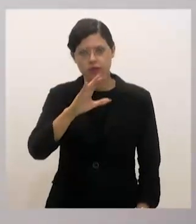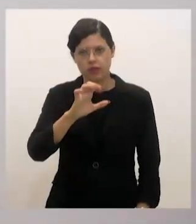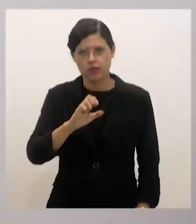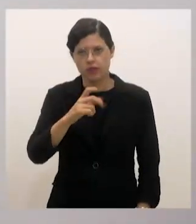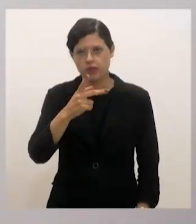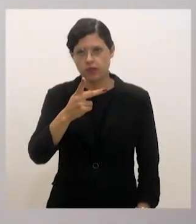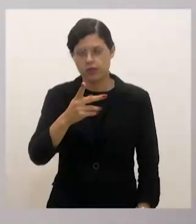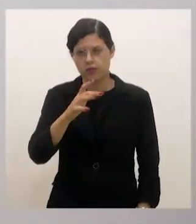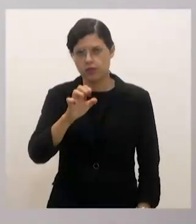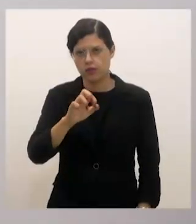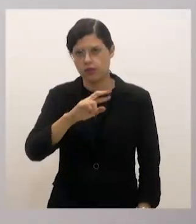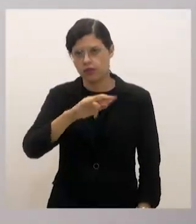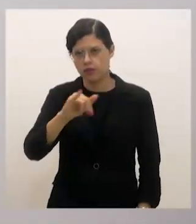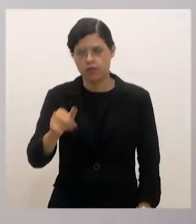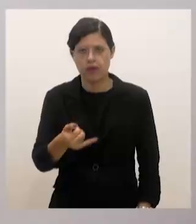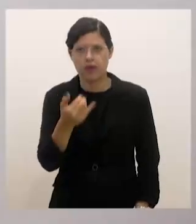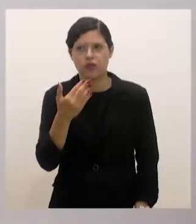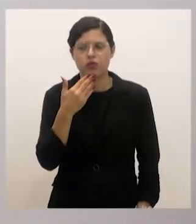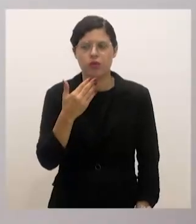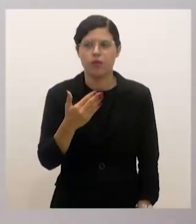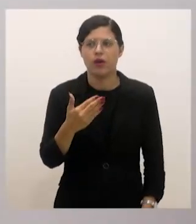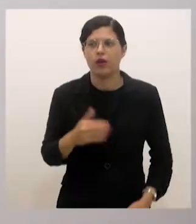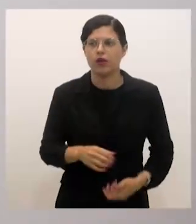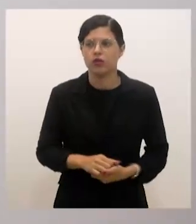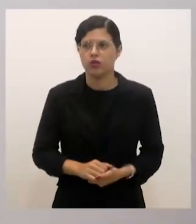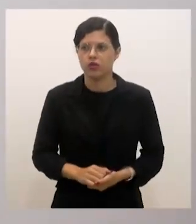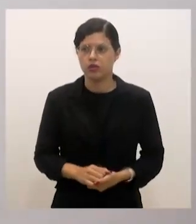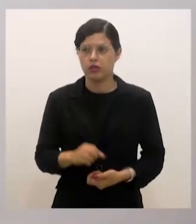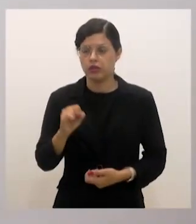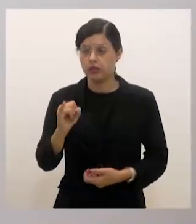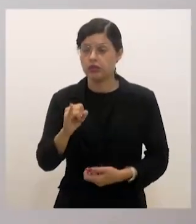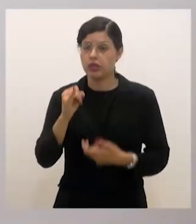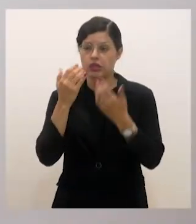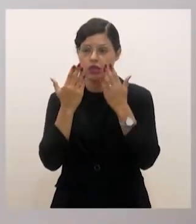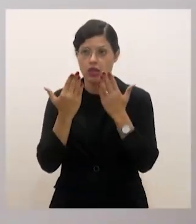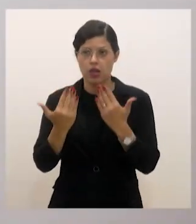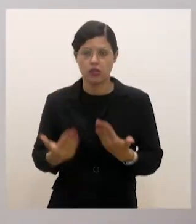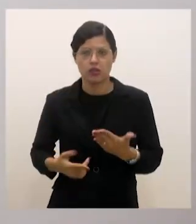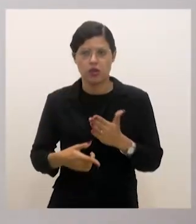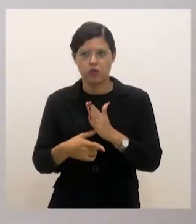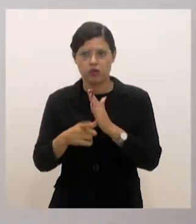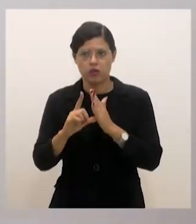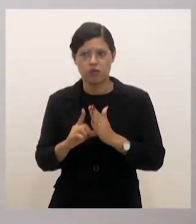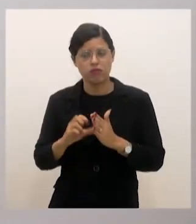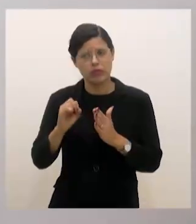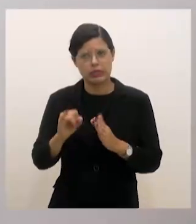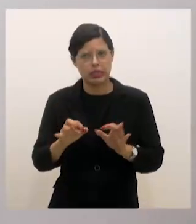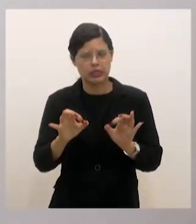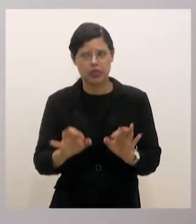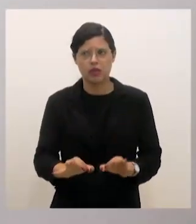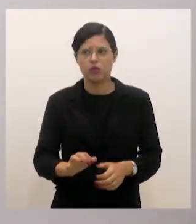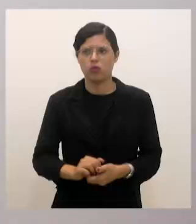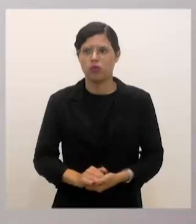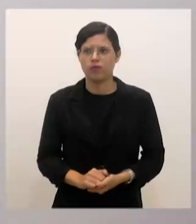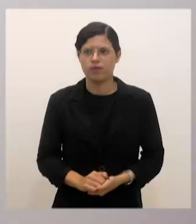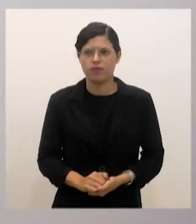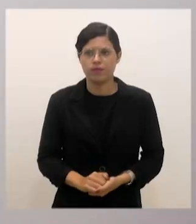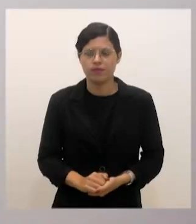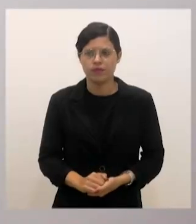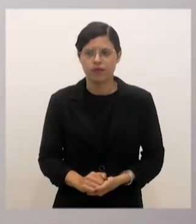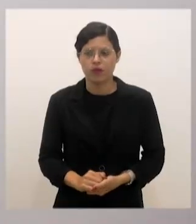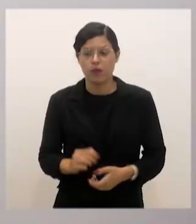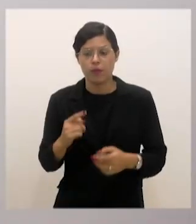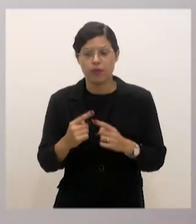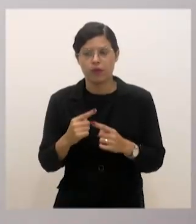pede, se eles verificaram o anterior, se isso está correto. Porque se